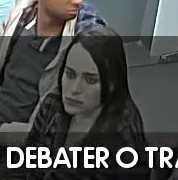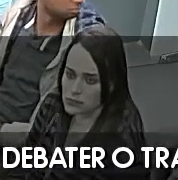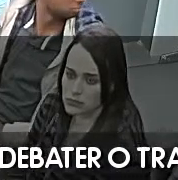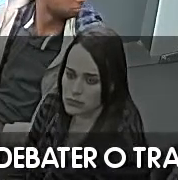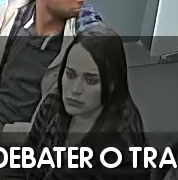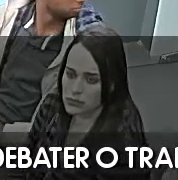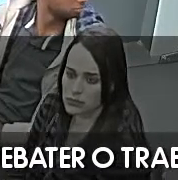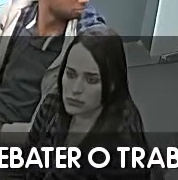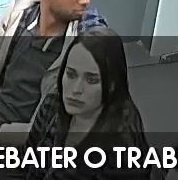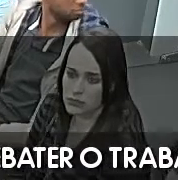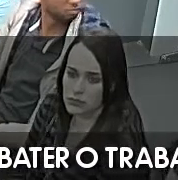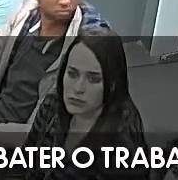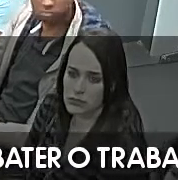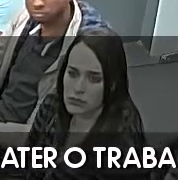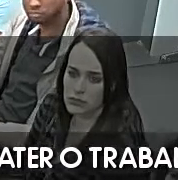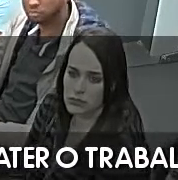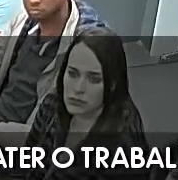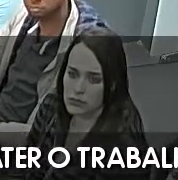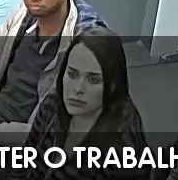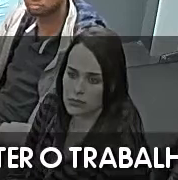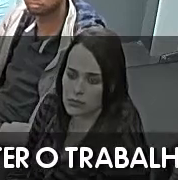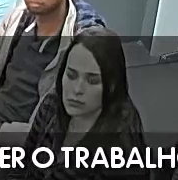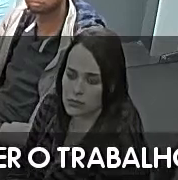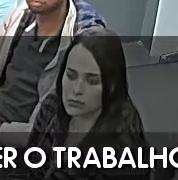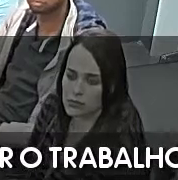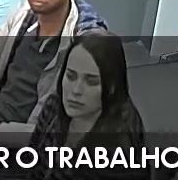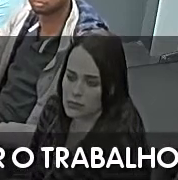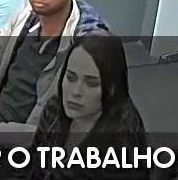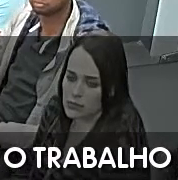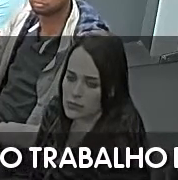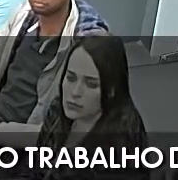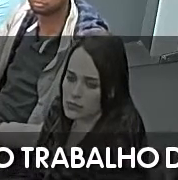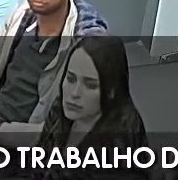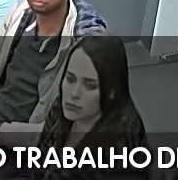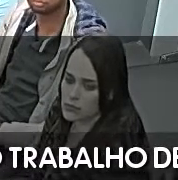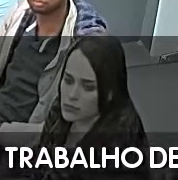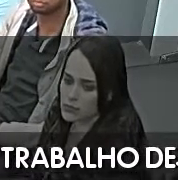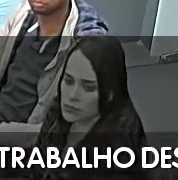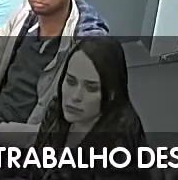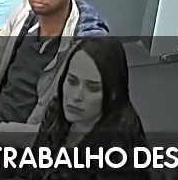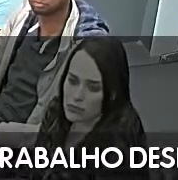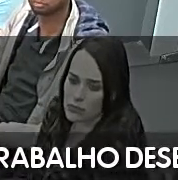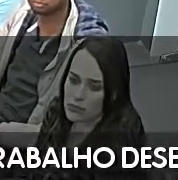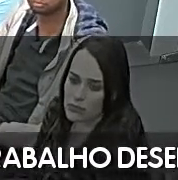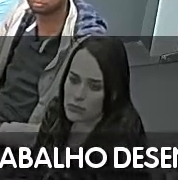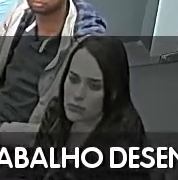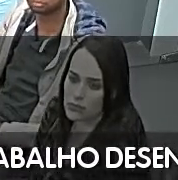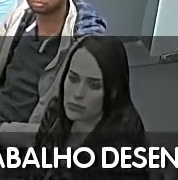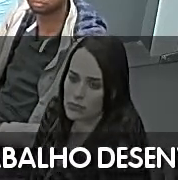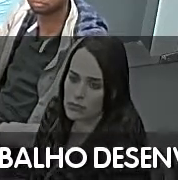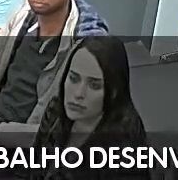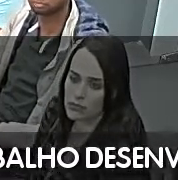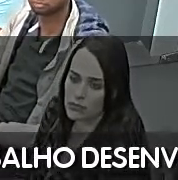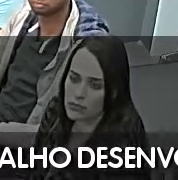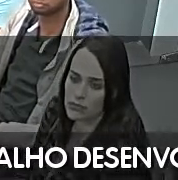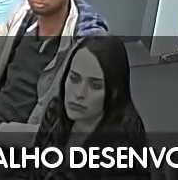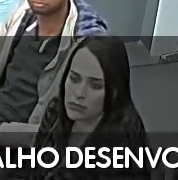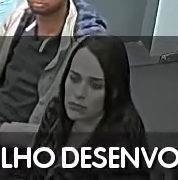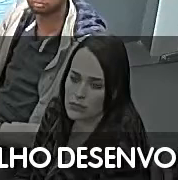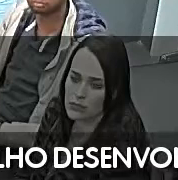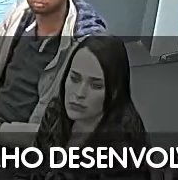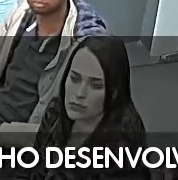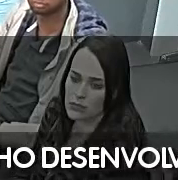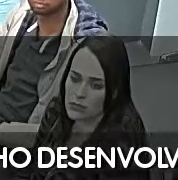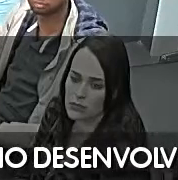da equipe multidisciplinar, que não é só um professor, mas precisa de um terapeuta ocupacional, de um fonoaudiólogo, de uma